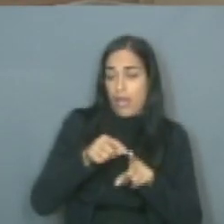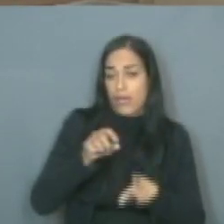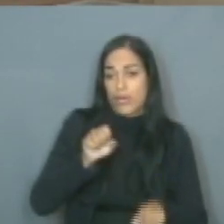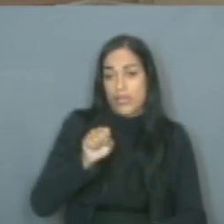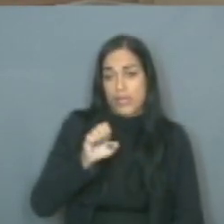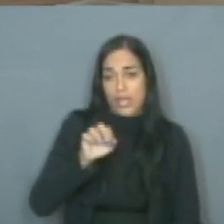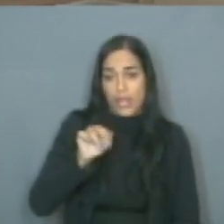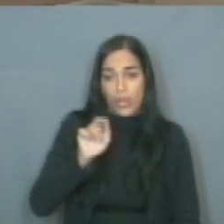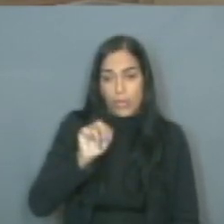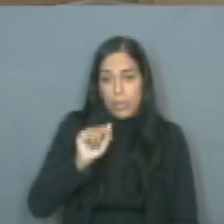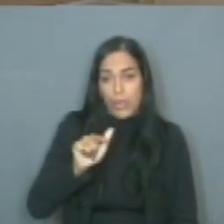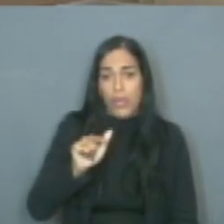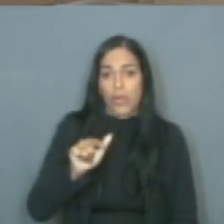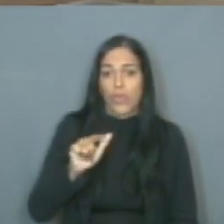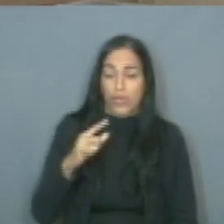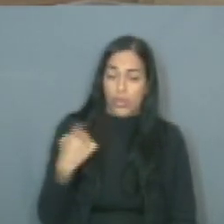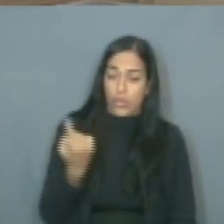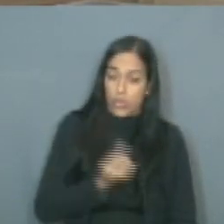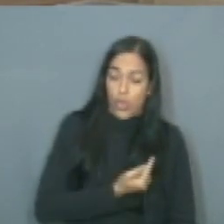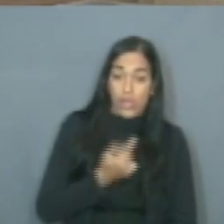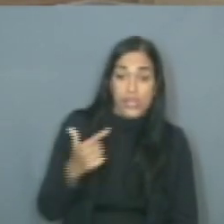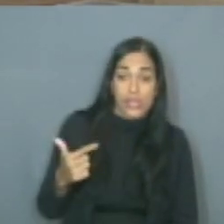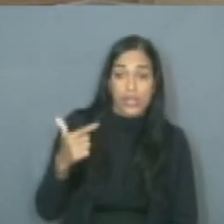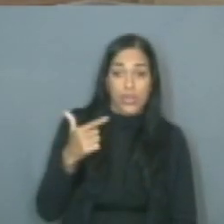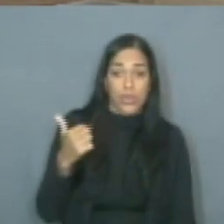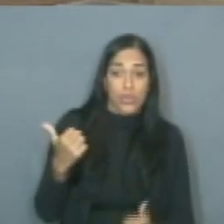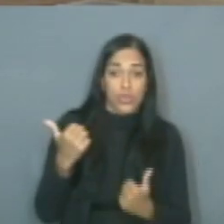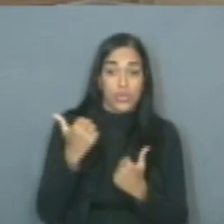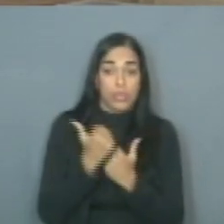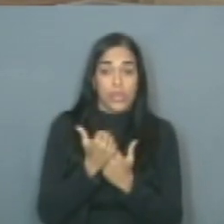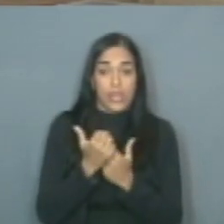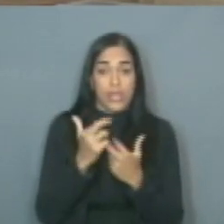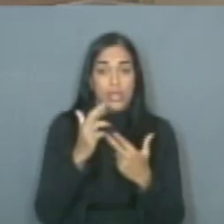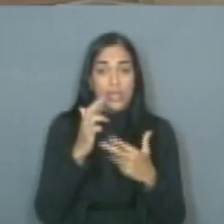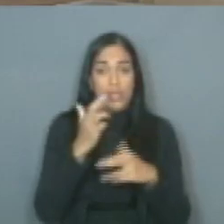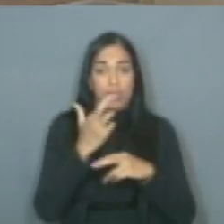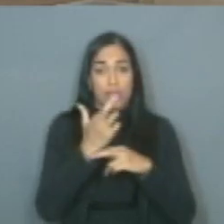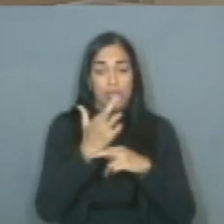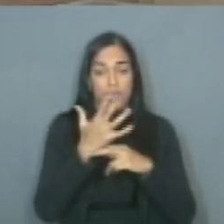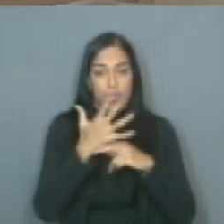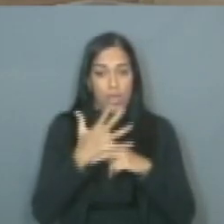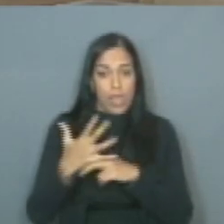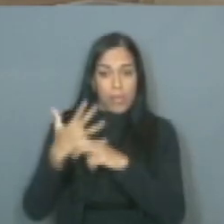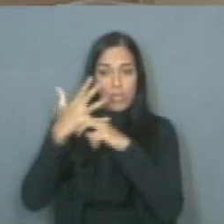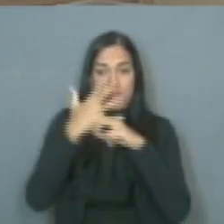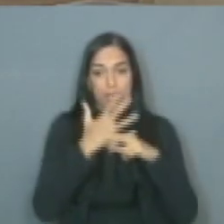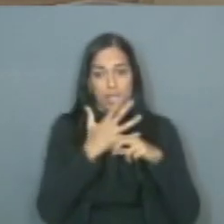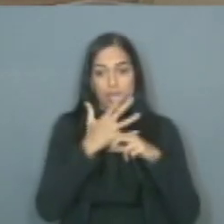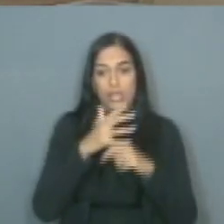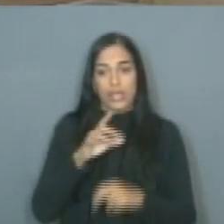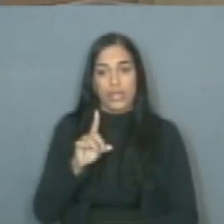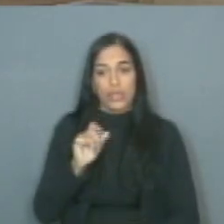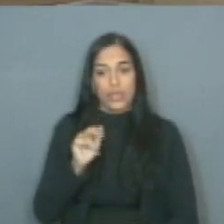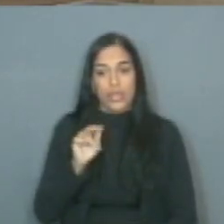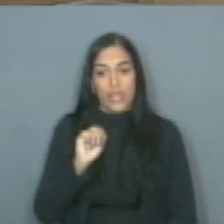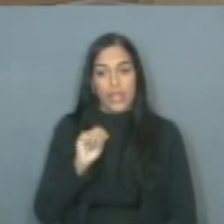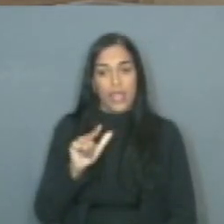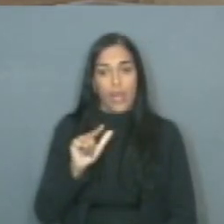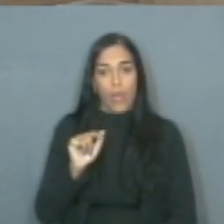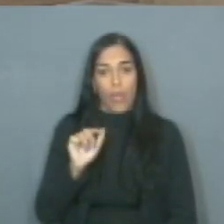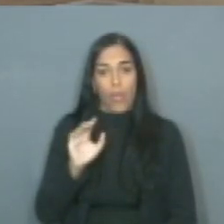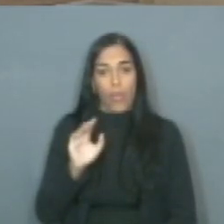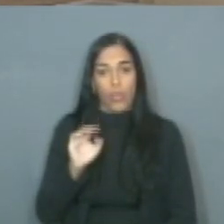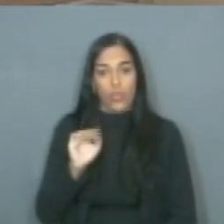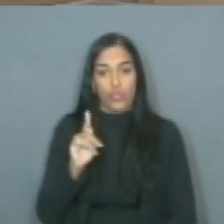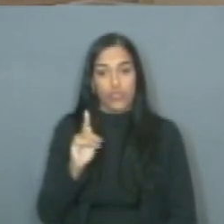o nosso segundo suplente do Republicanos, Daniel Uchoa, que já vem na sua